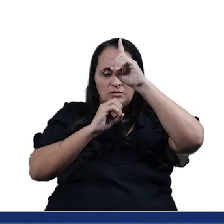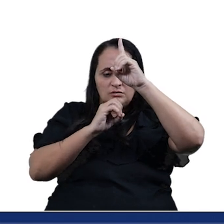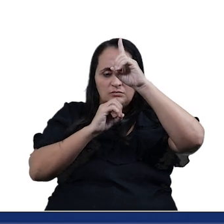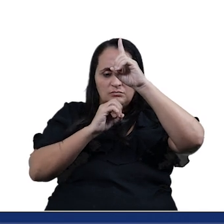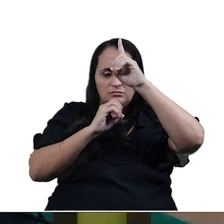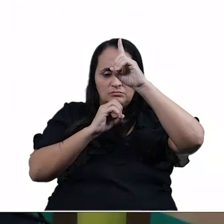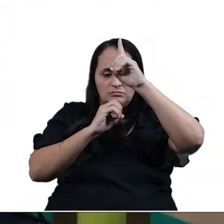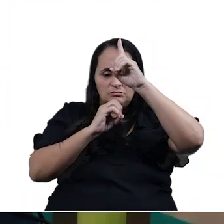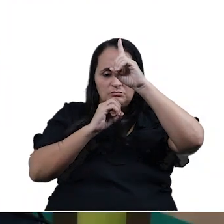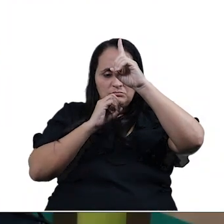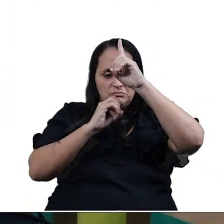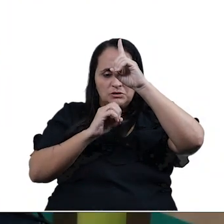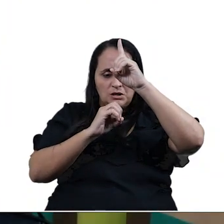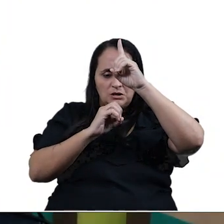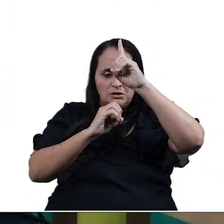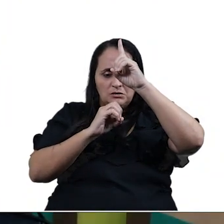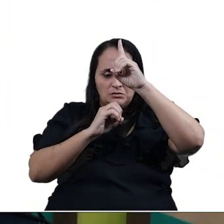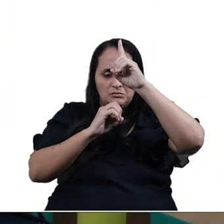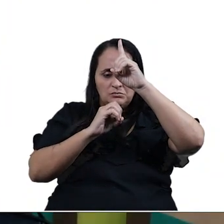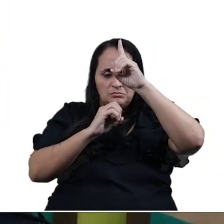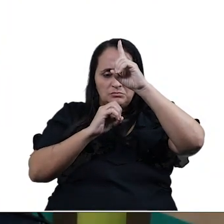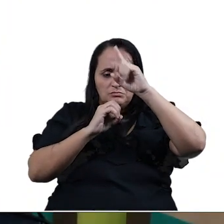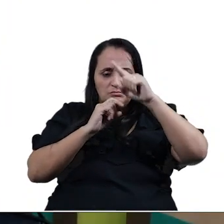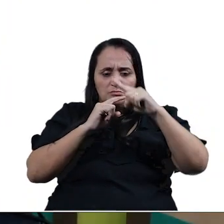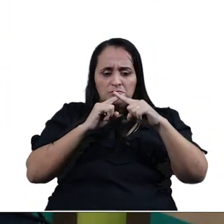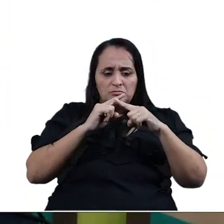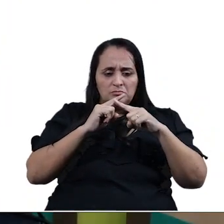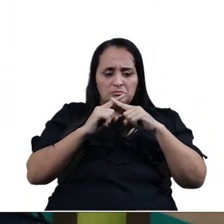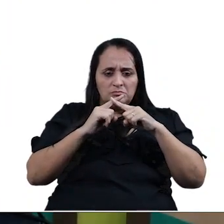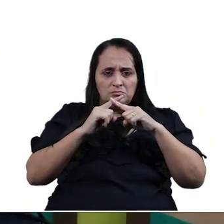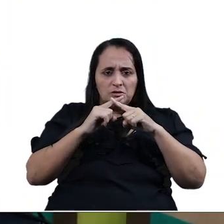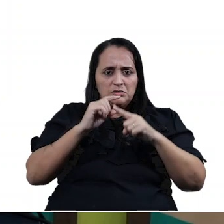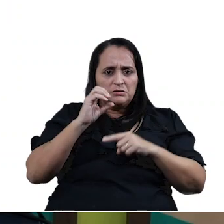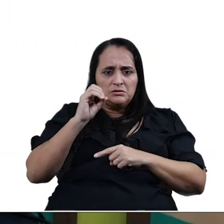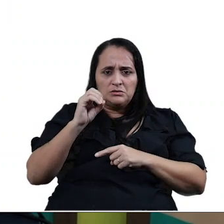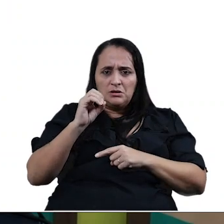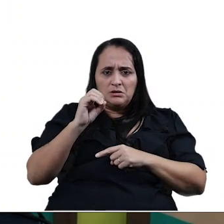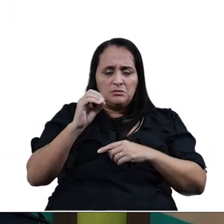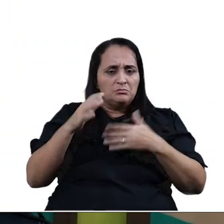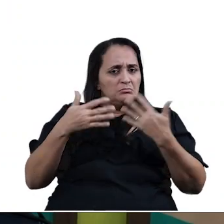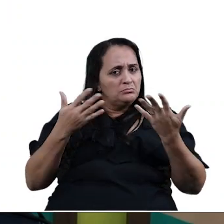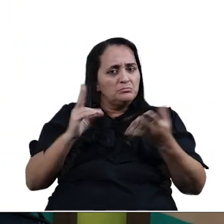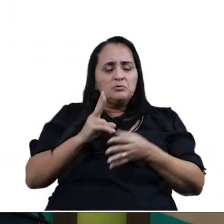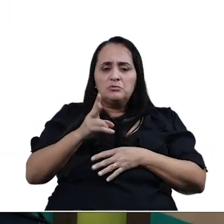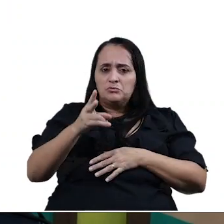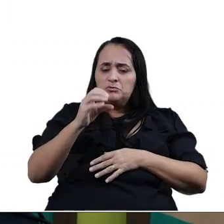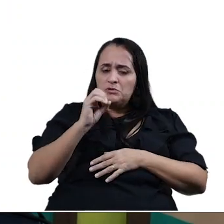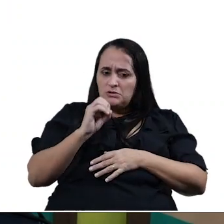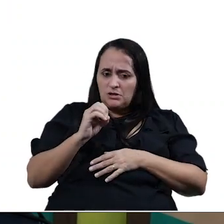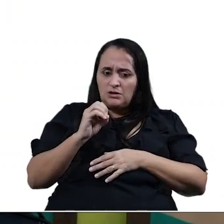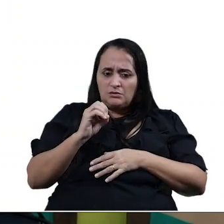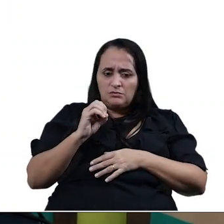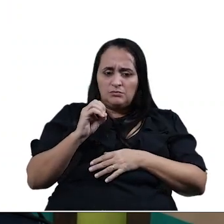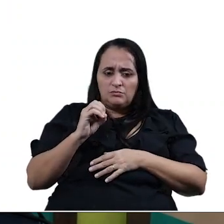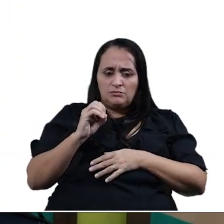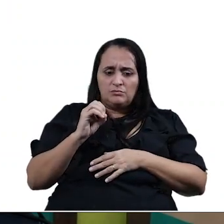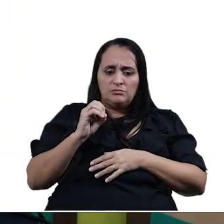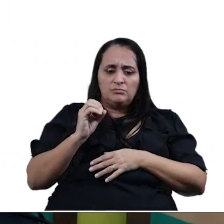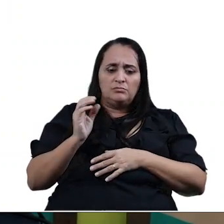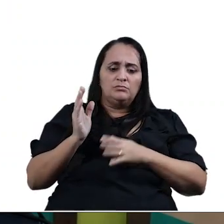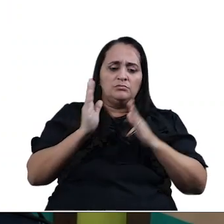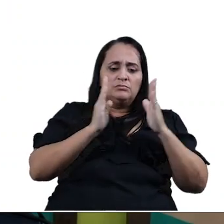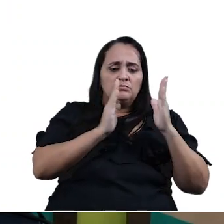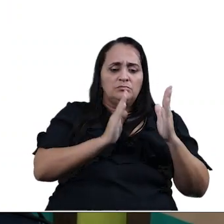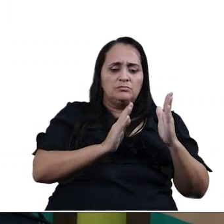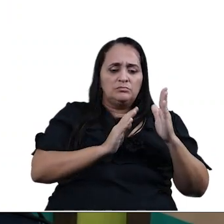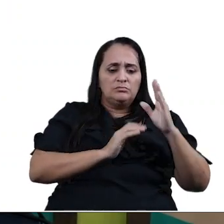0, 0 vezes ou qualquer outro número, ele continua 0. Então, aqui